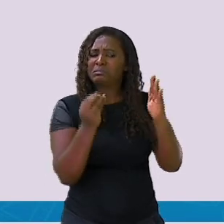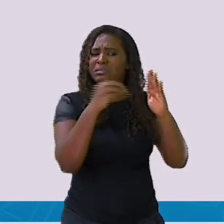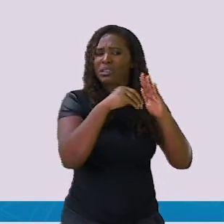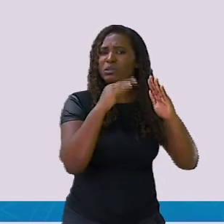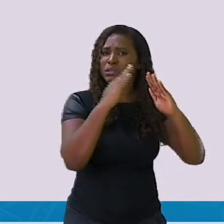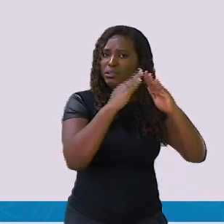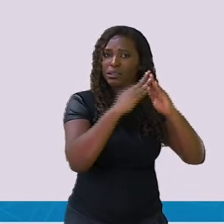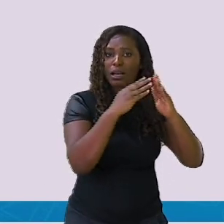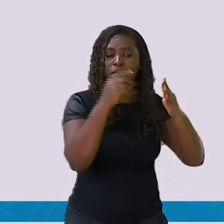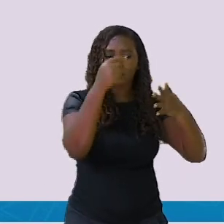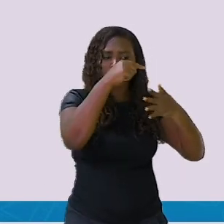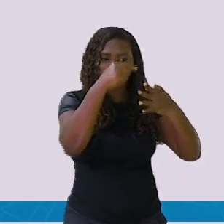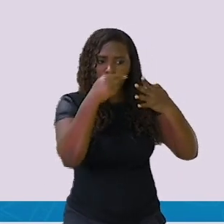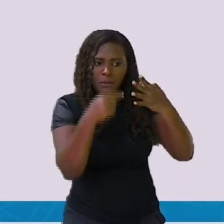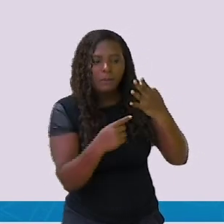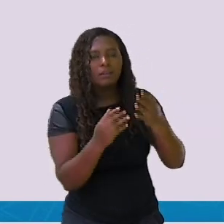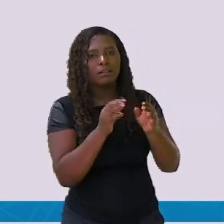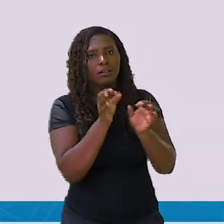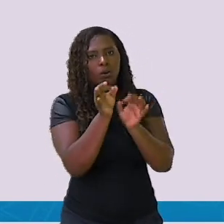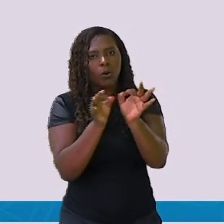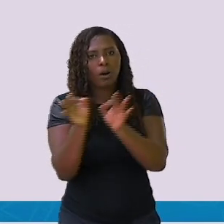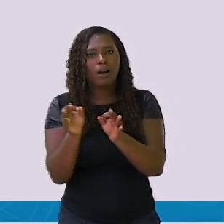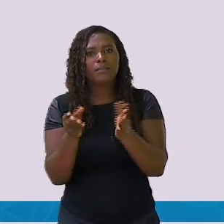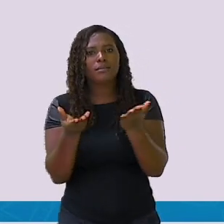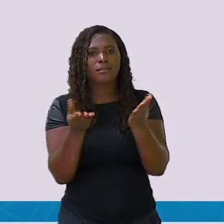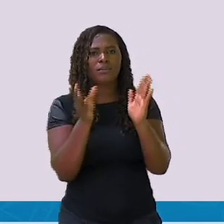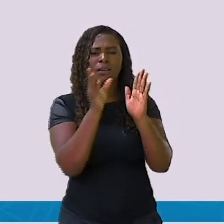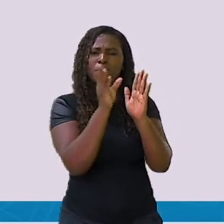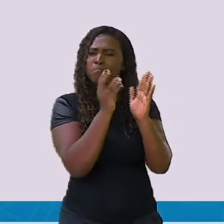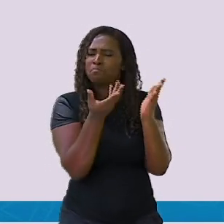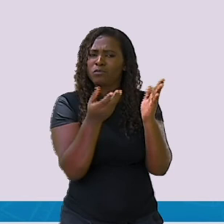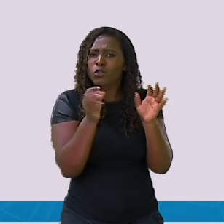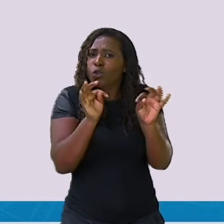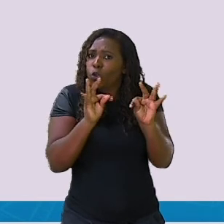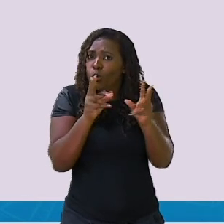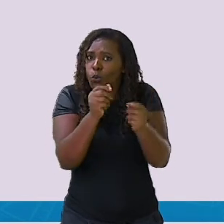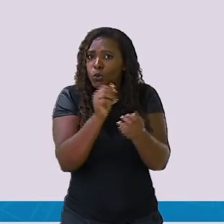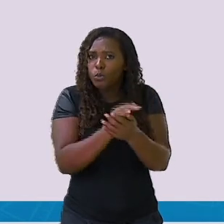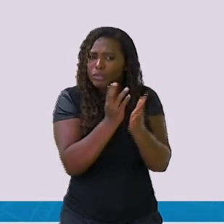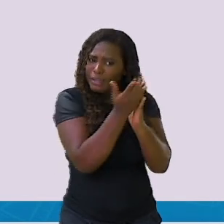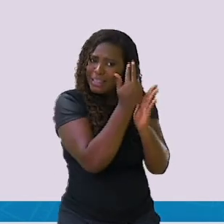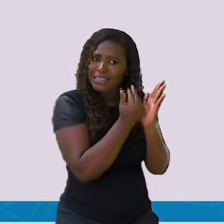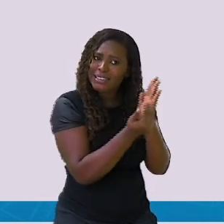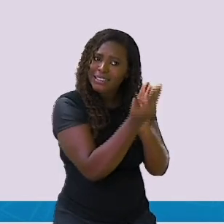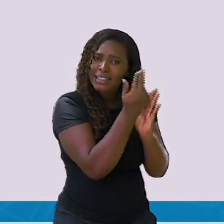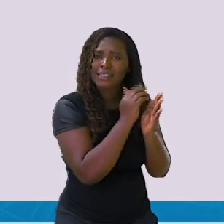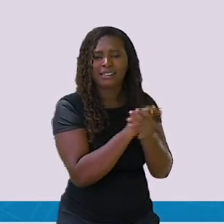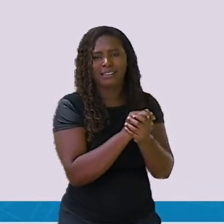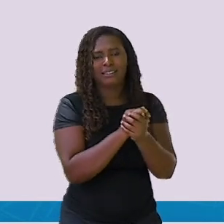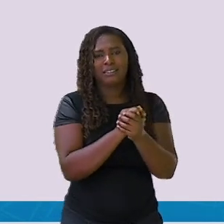sua vida através de um mapa mental. E na vida social, com lembranças de datas,